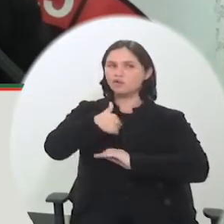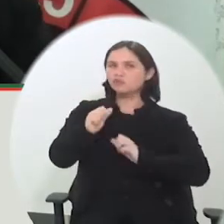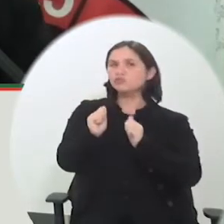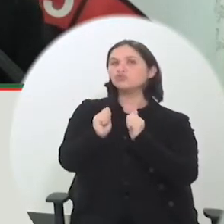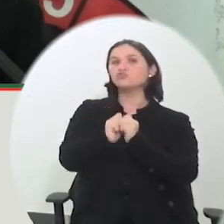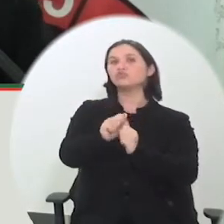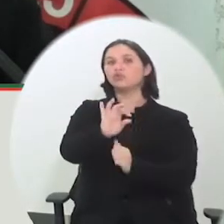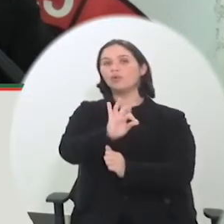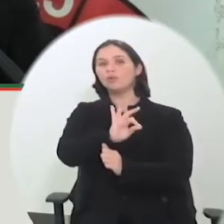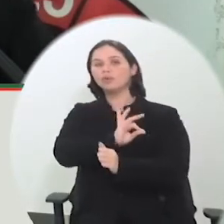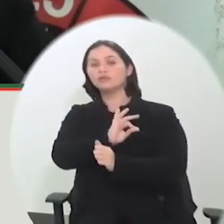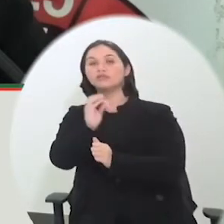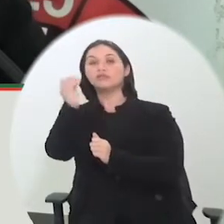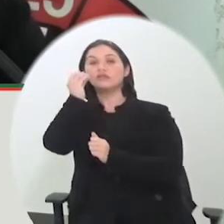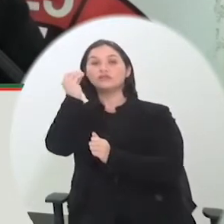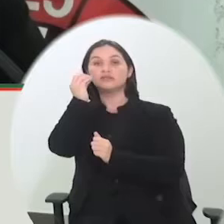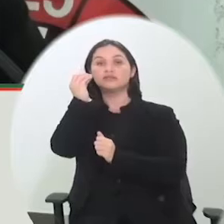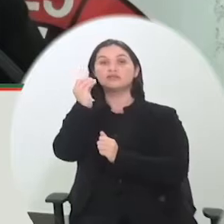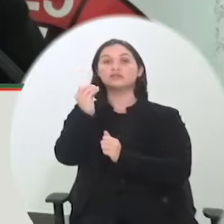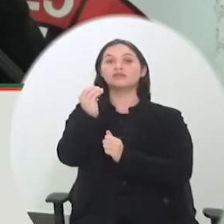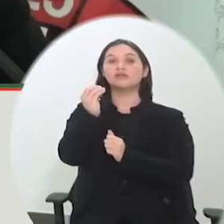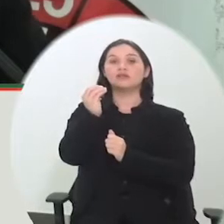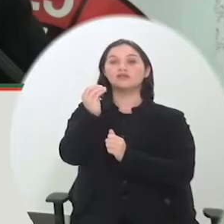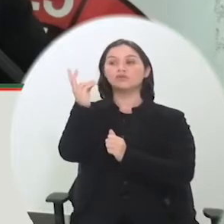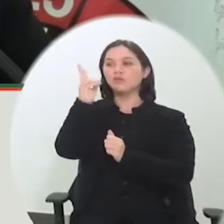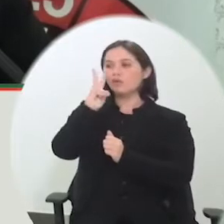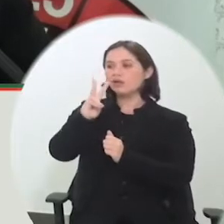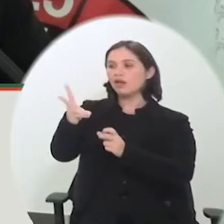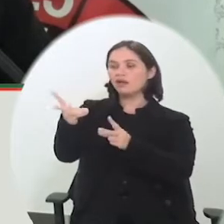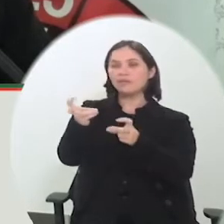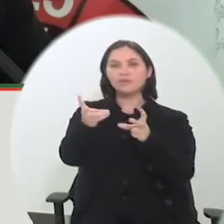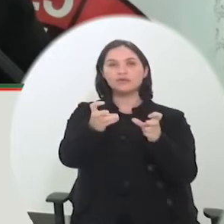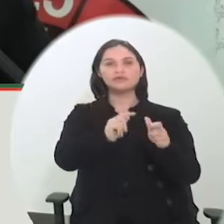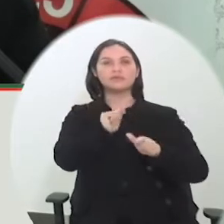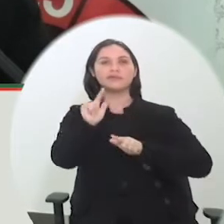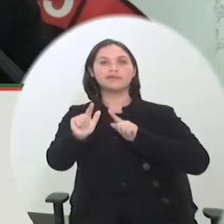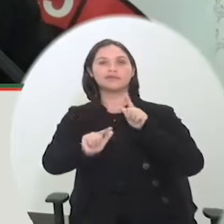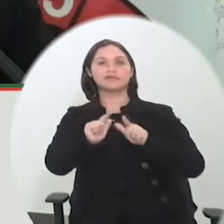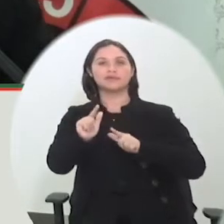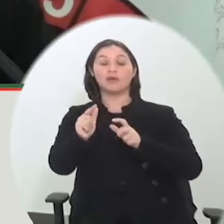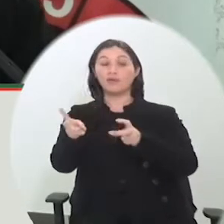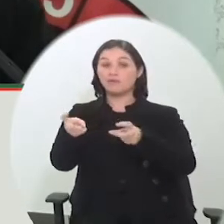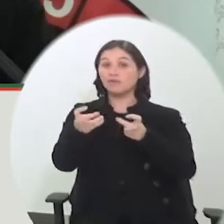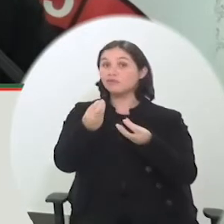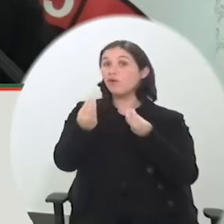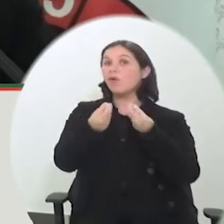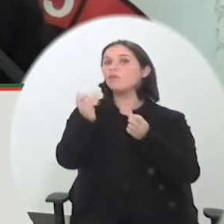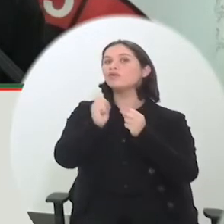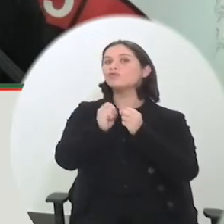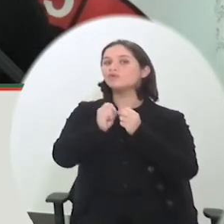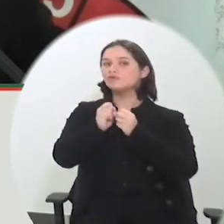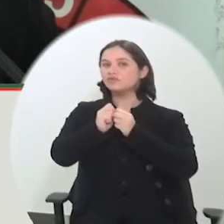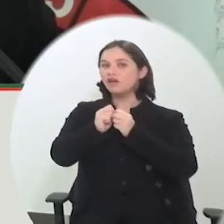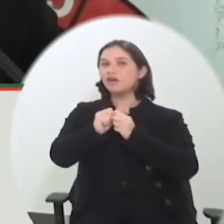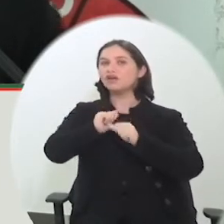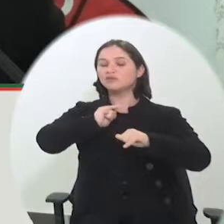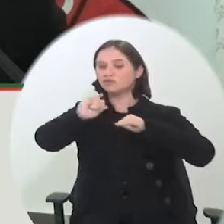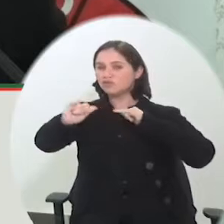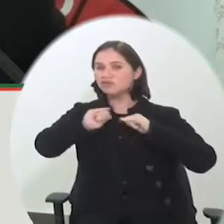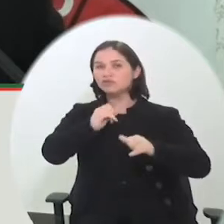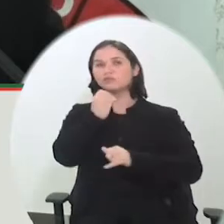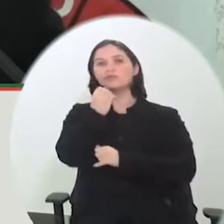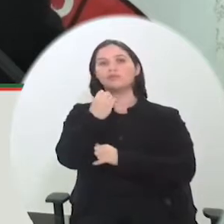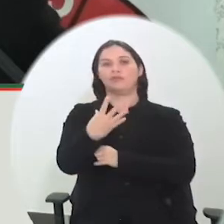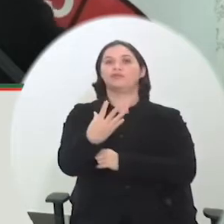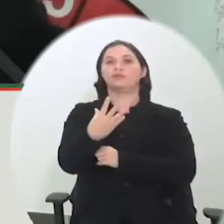polícia muito, trabalhando fortemente em relação a isso, né, que a gente vê muitos delitos acontecendo em relação à nossa cidade, em relação a isso, e